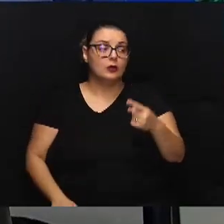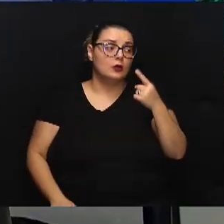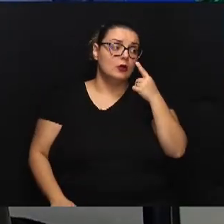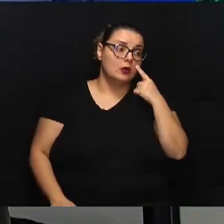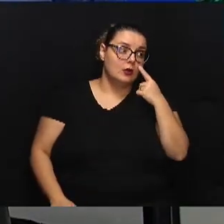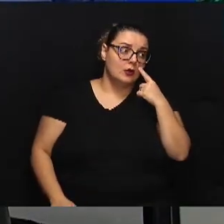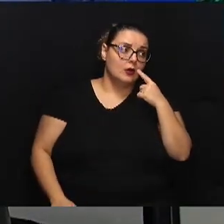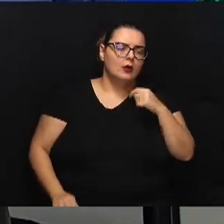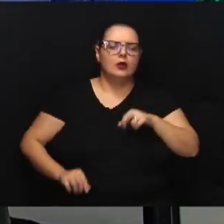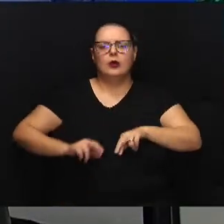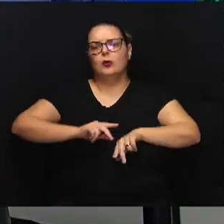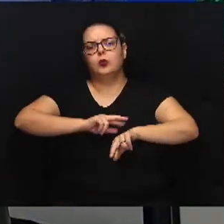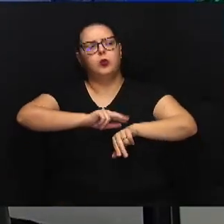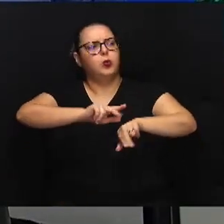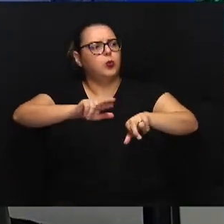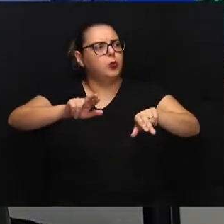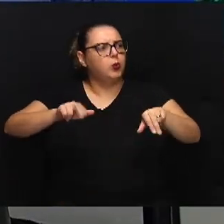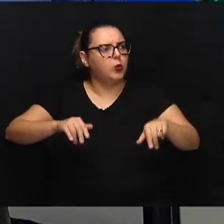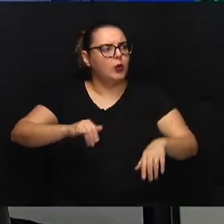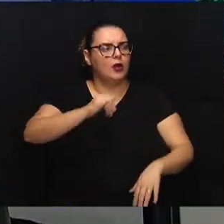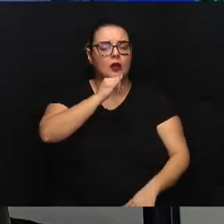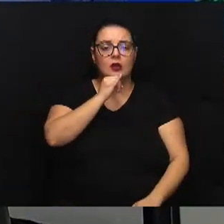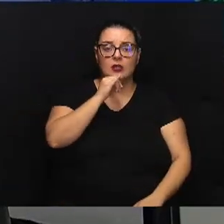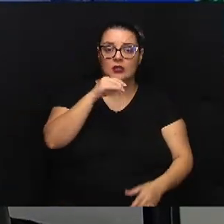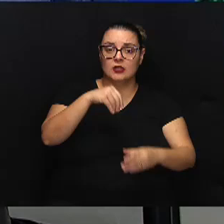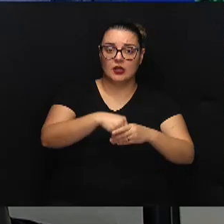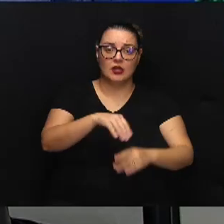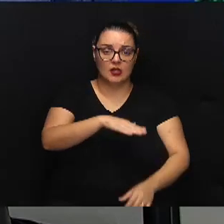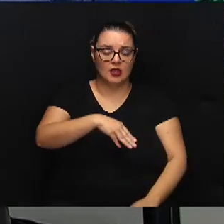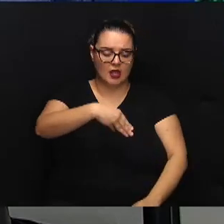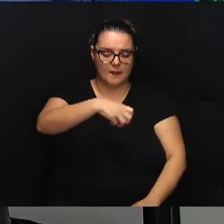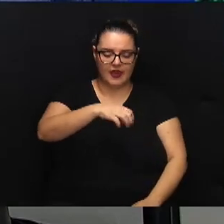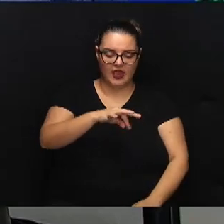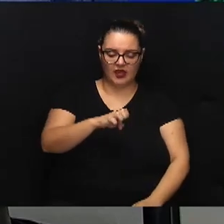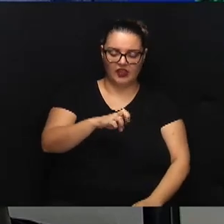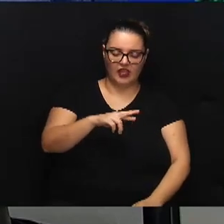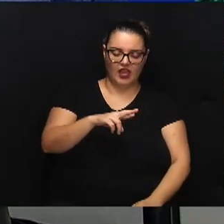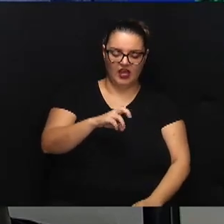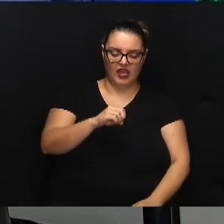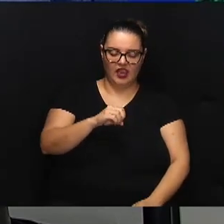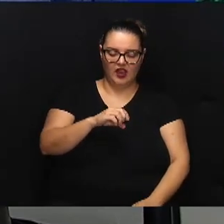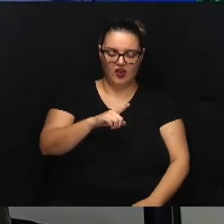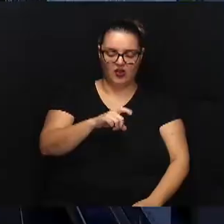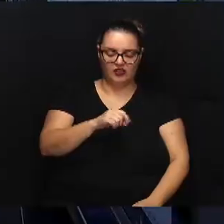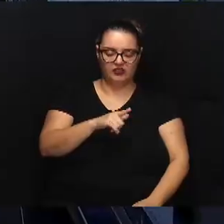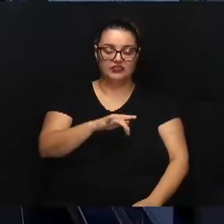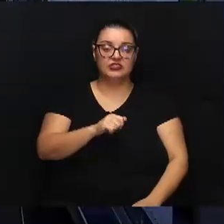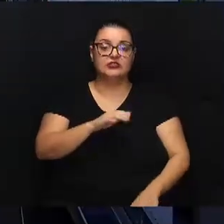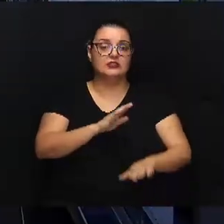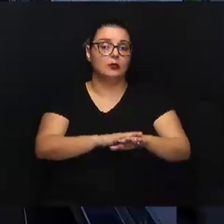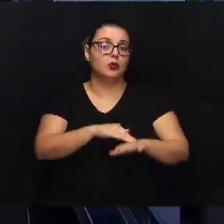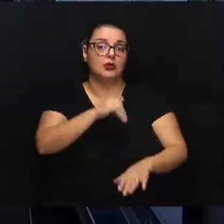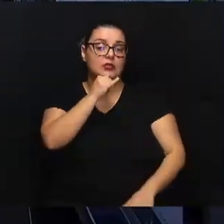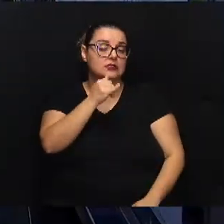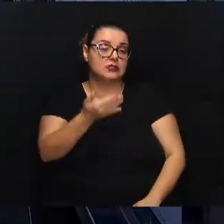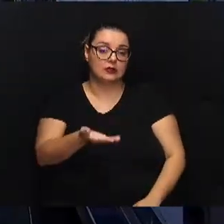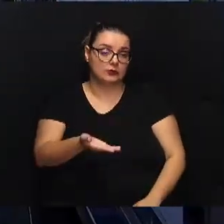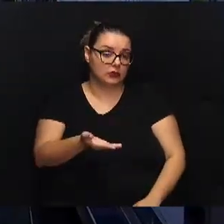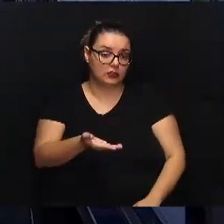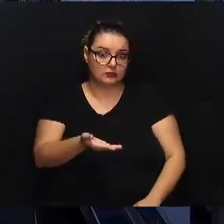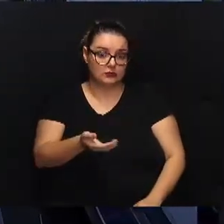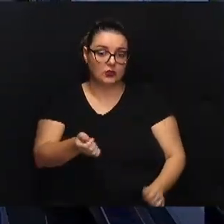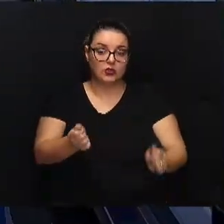bem diversificado, né? Porque, por exemplo, a gente dentro da área da meteorologia, a gente tem atuação, por exemplo,